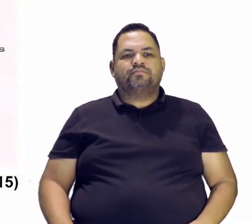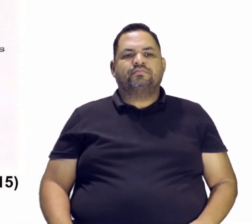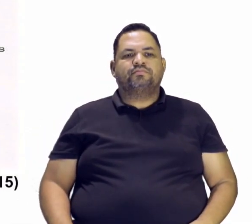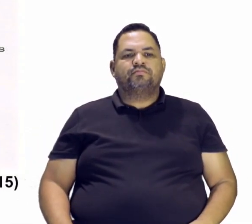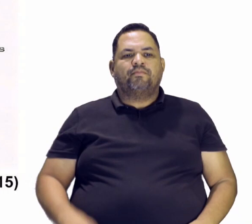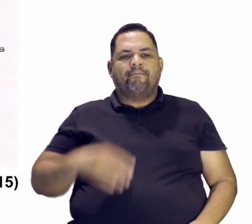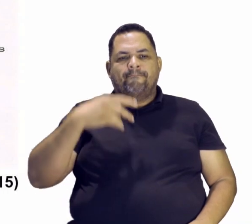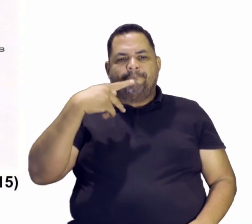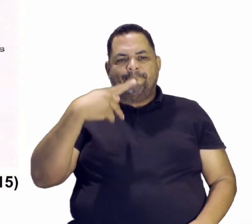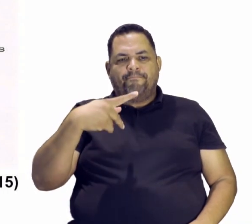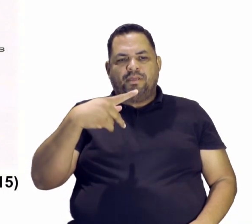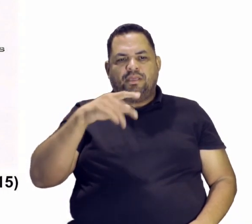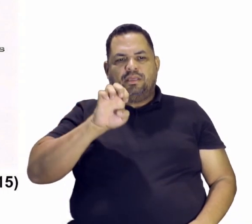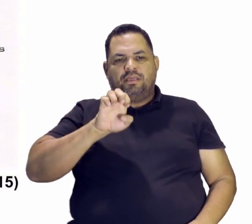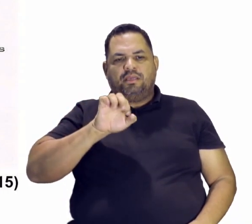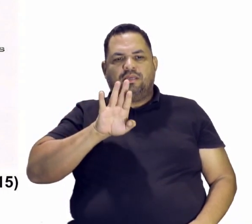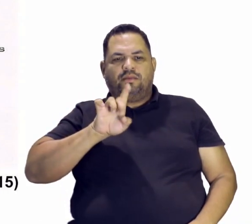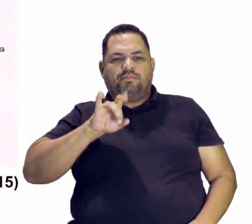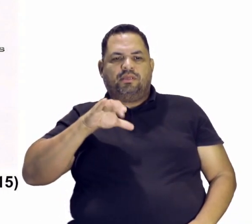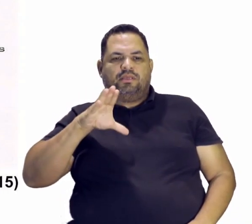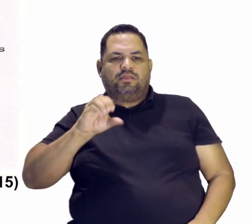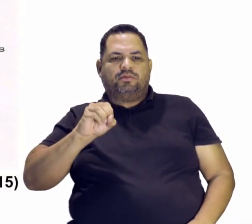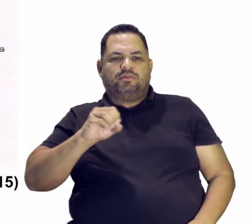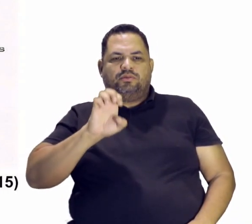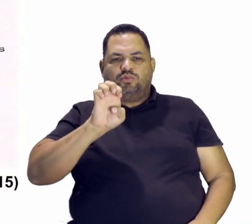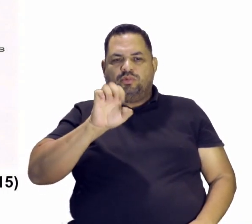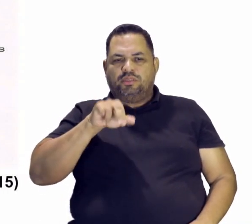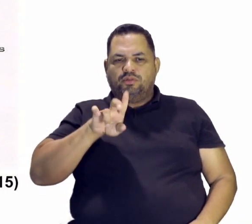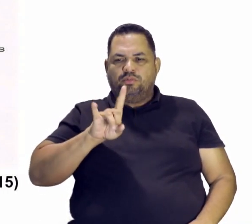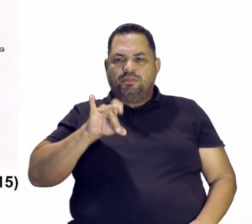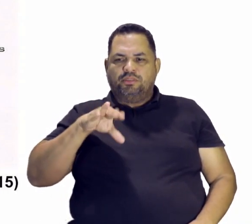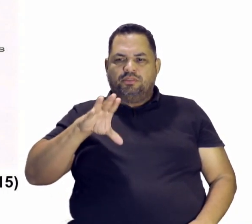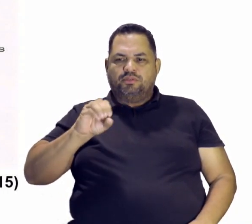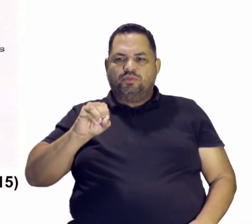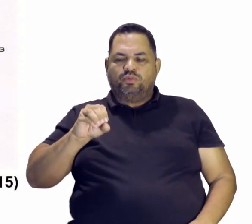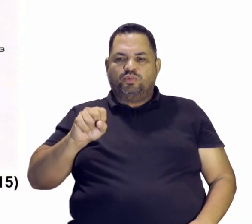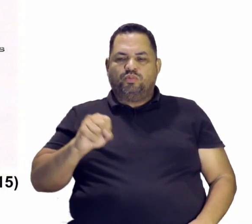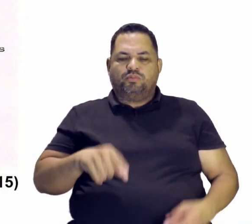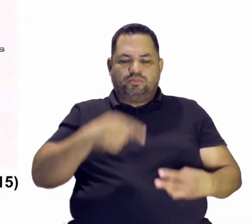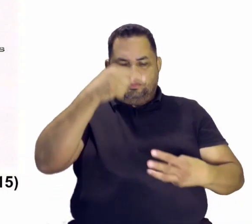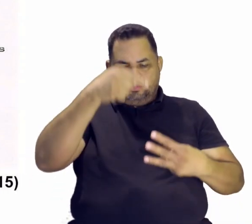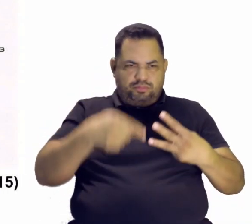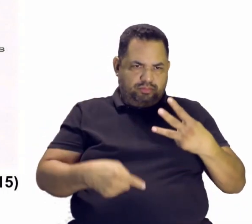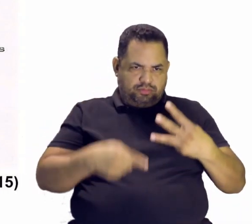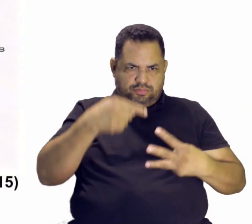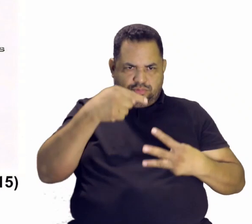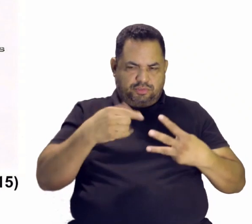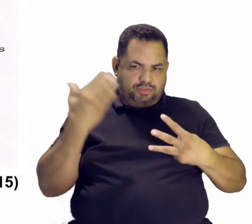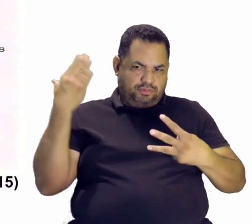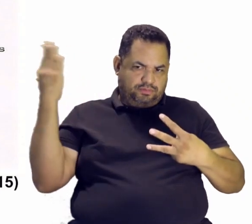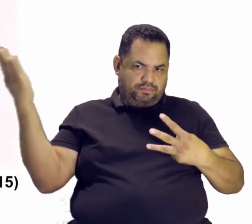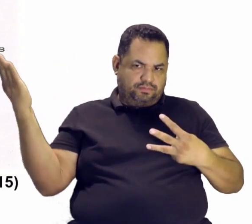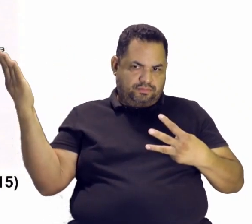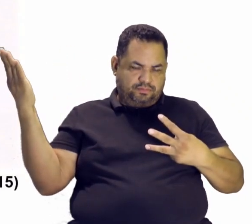o perimísio e o endomísio, tá? São nomes um pouquinho complexos,